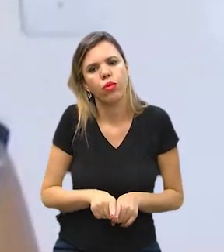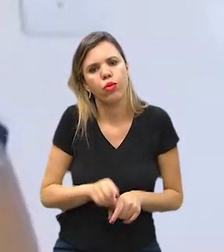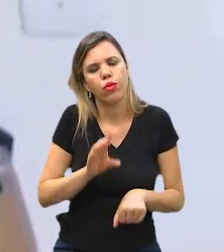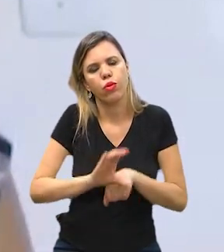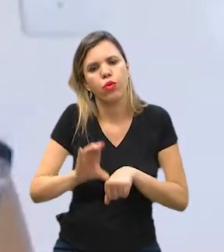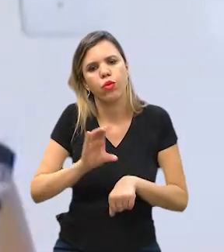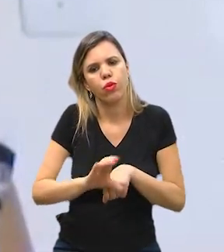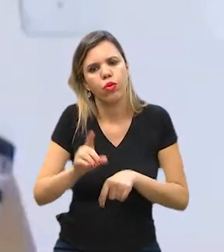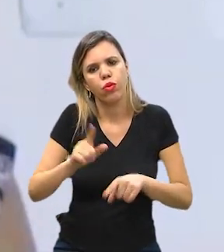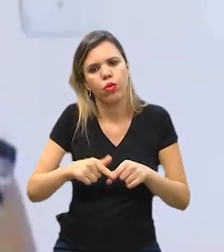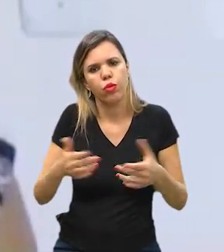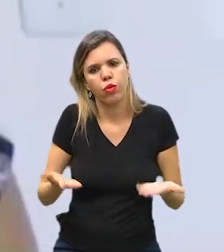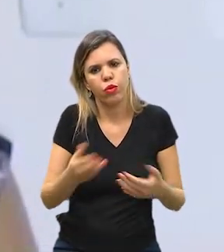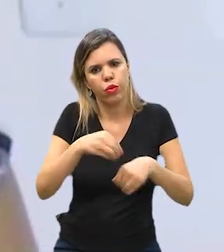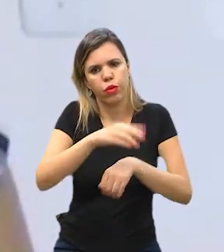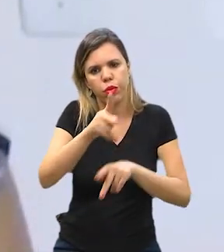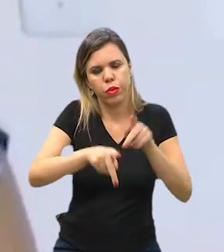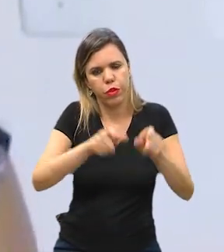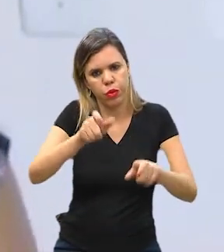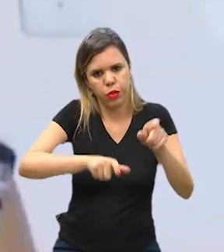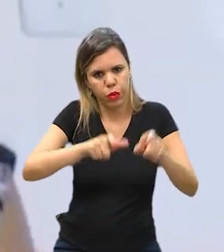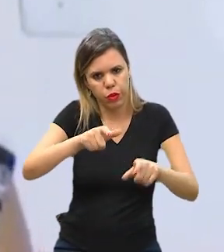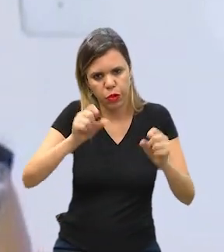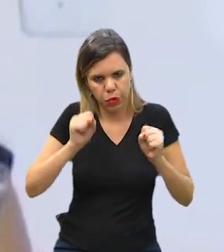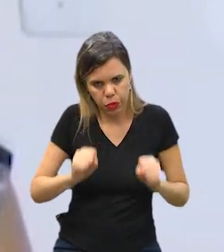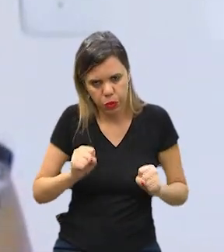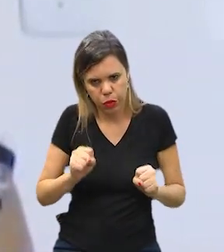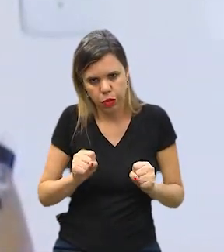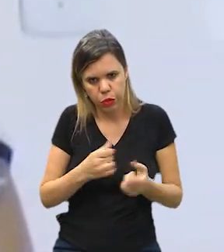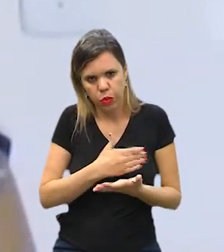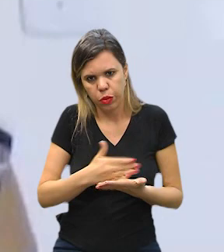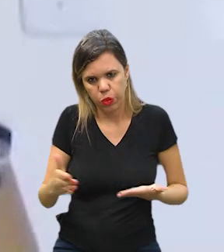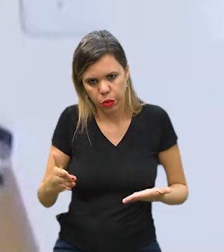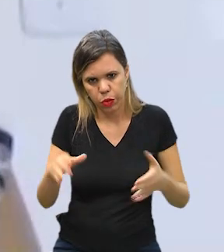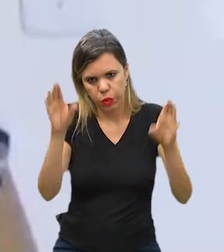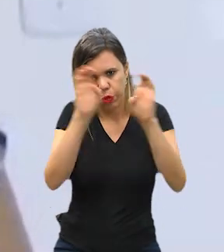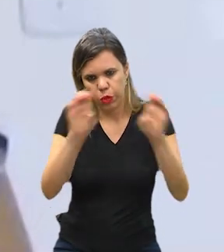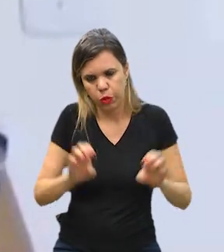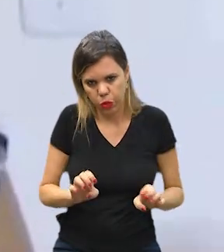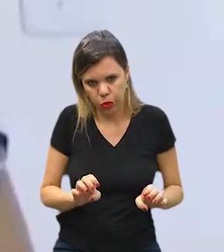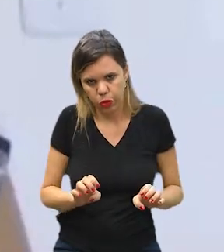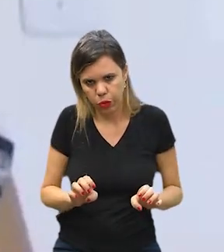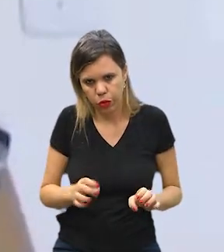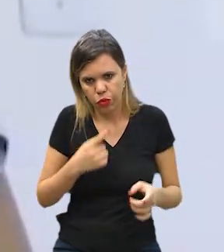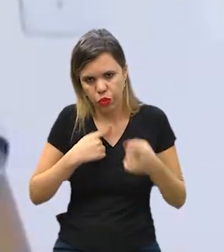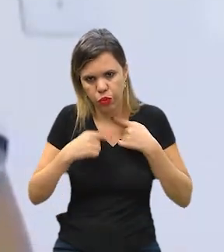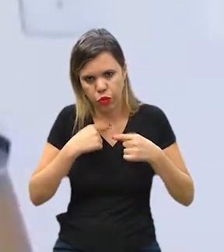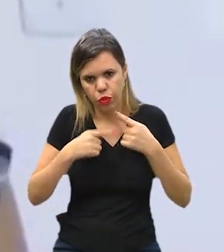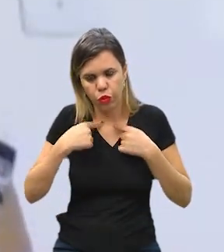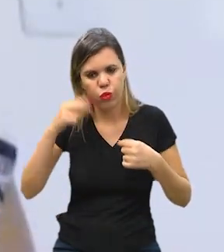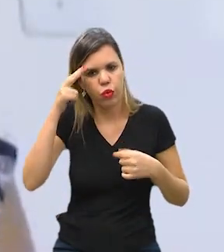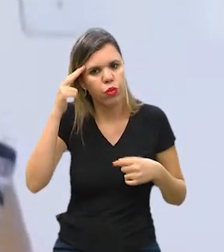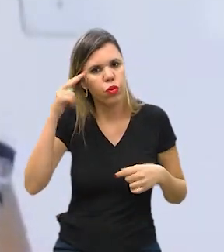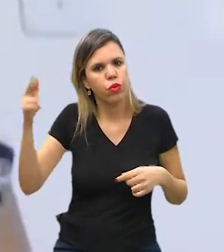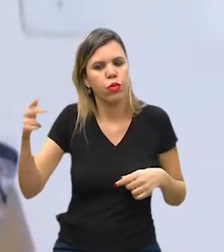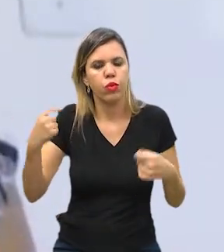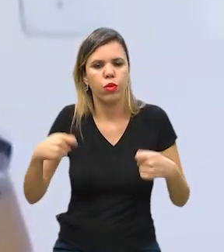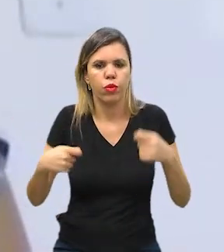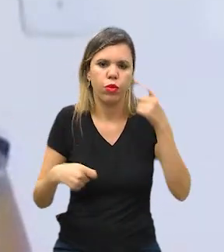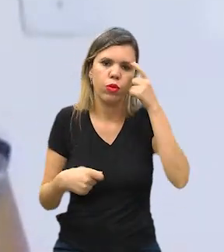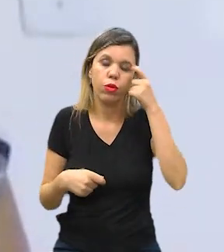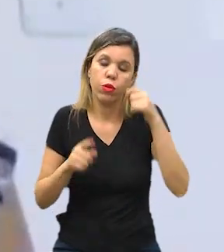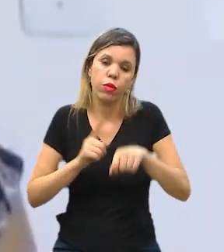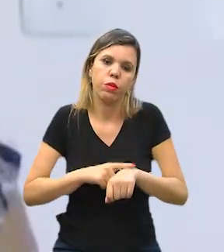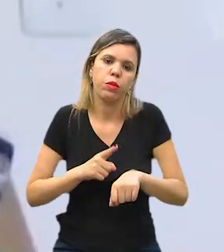de começar algo, e esse curso ele dá ferramentas para que essas pessoas possam aí começar a estruturar esse desejo,